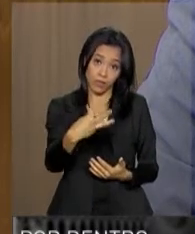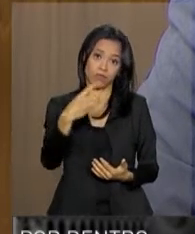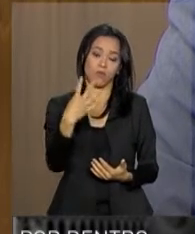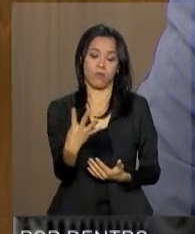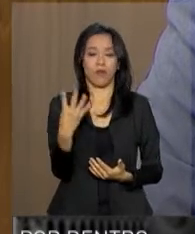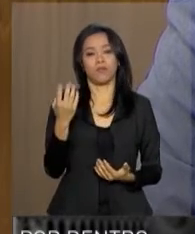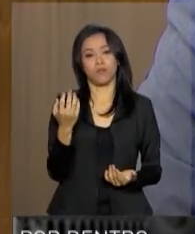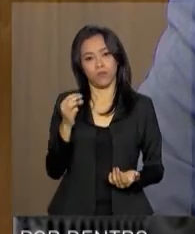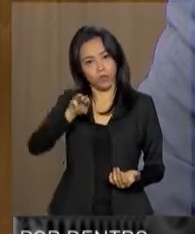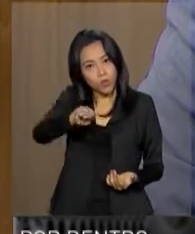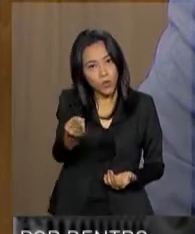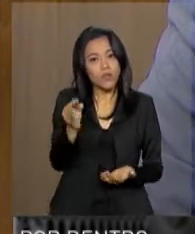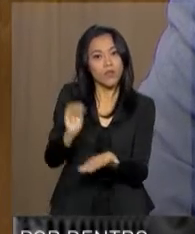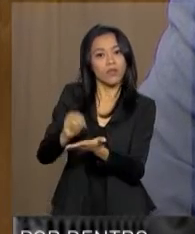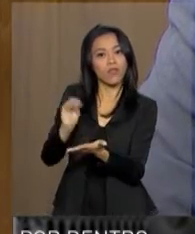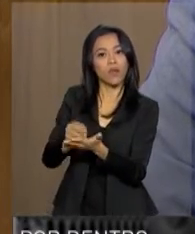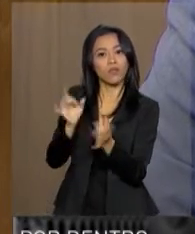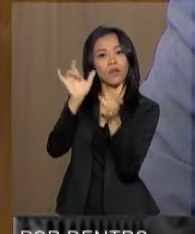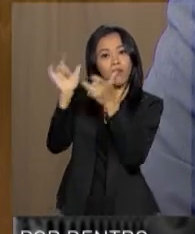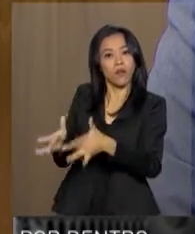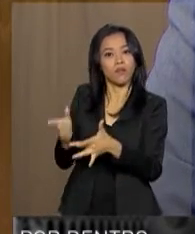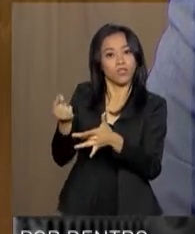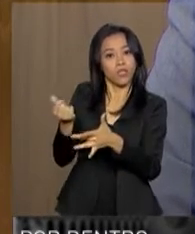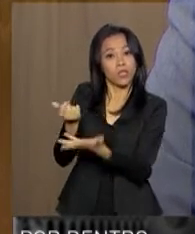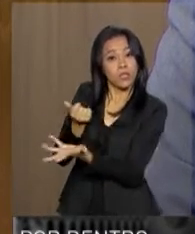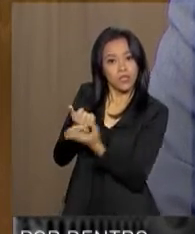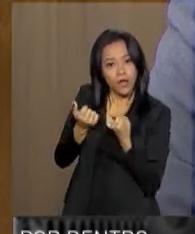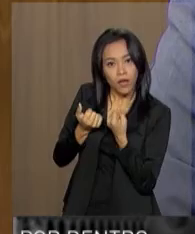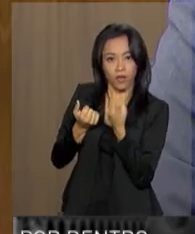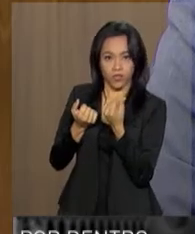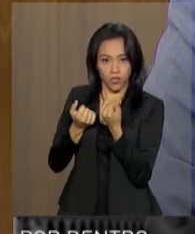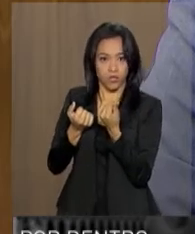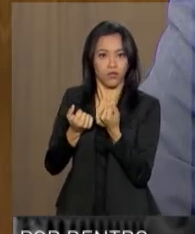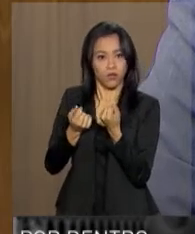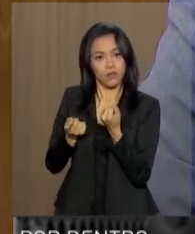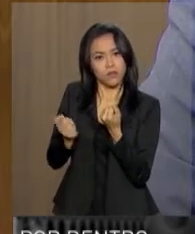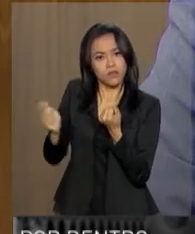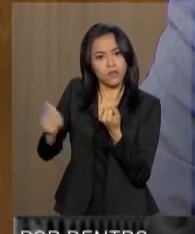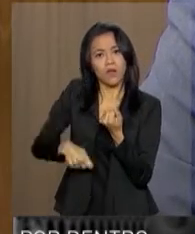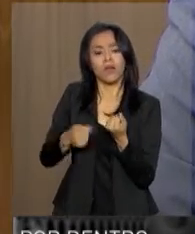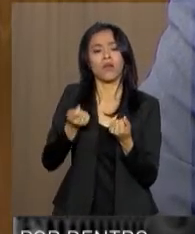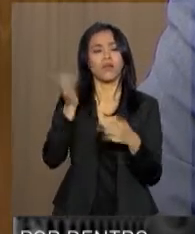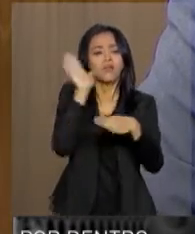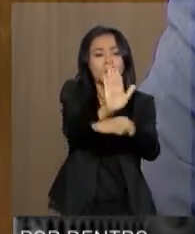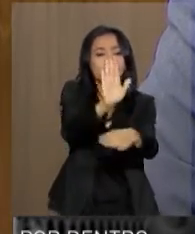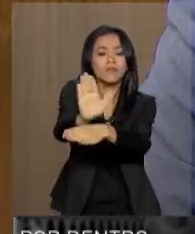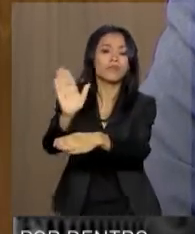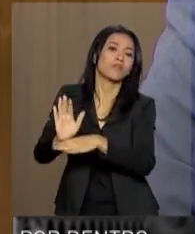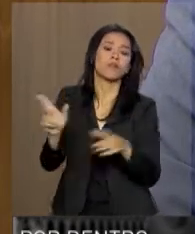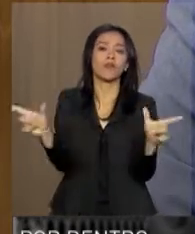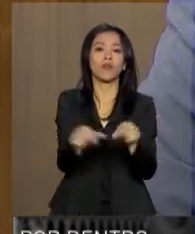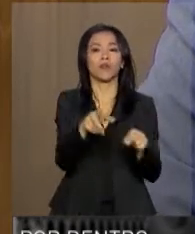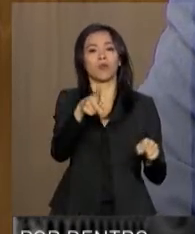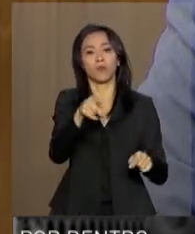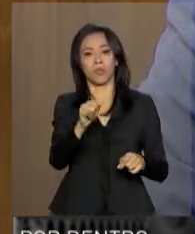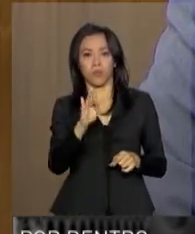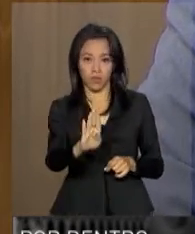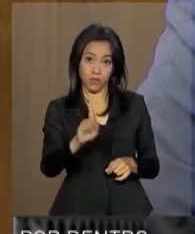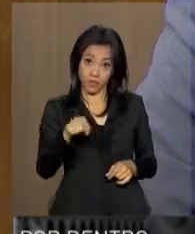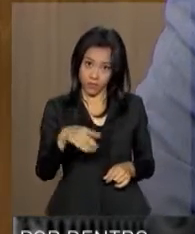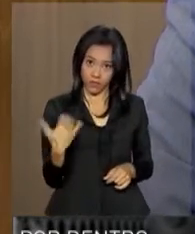restam a ser sacados forem sacados nós estimamos que isso pode ajudar o pib quase meio ponto percentual o que é